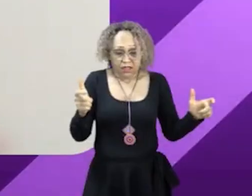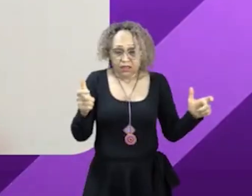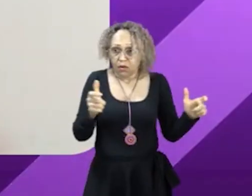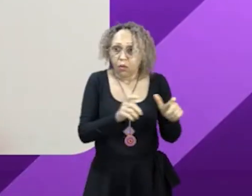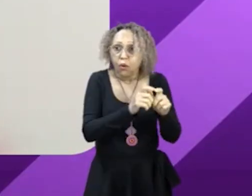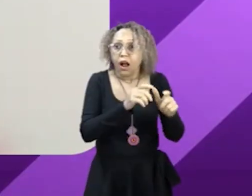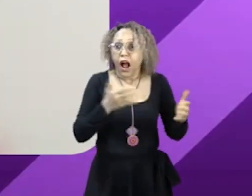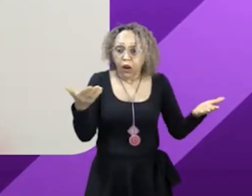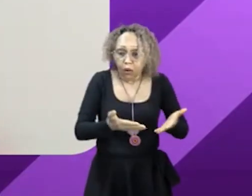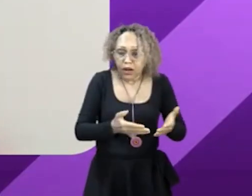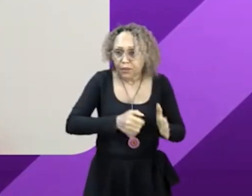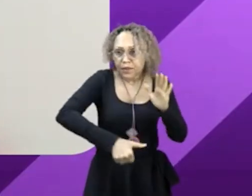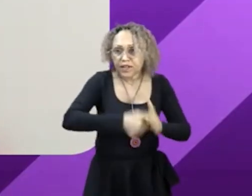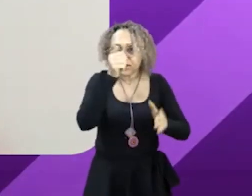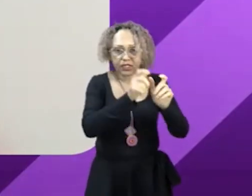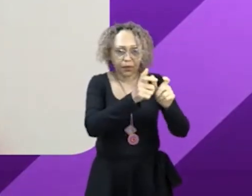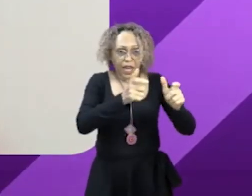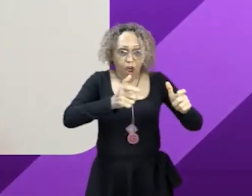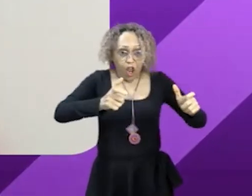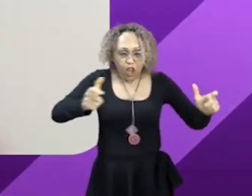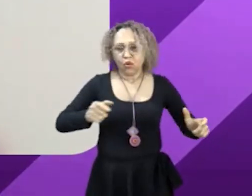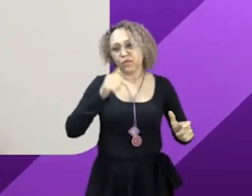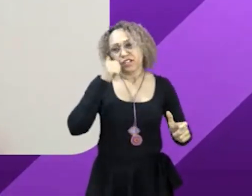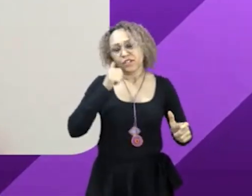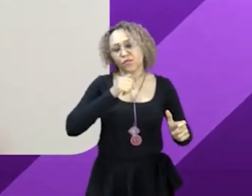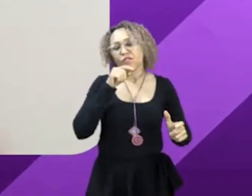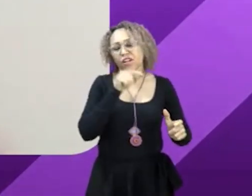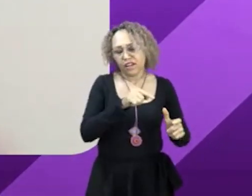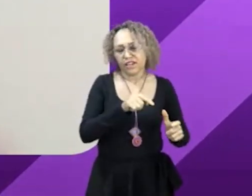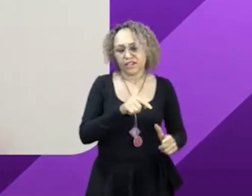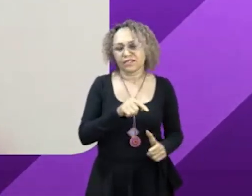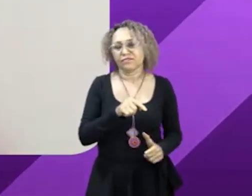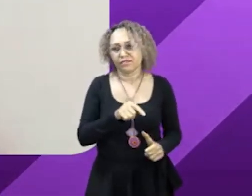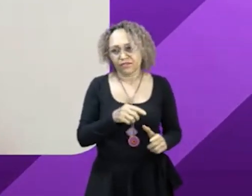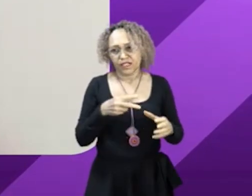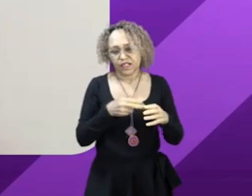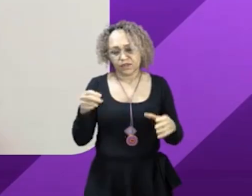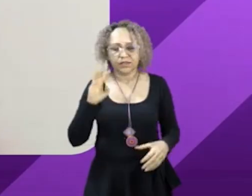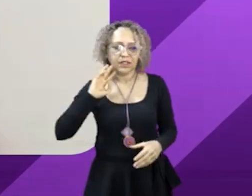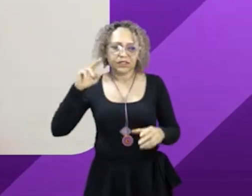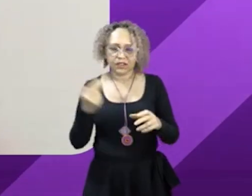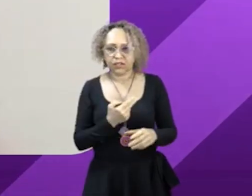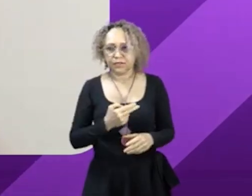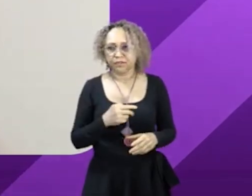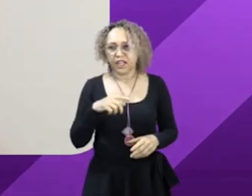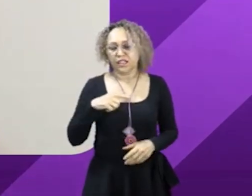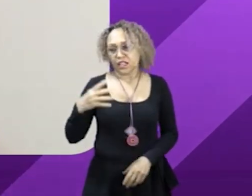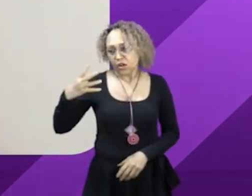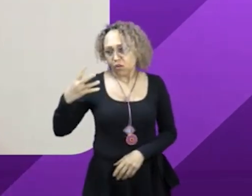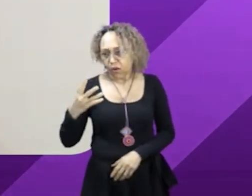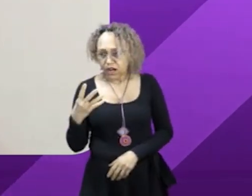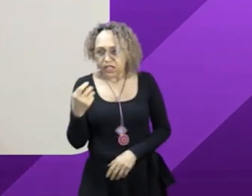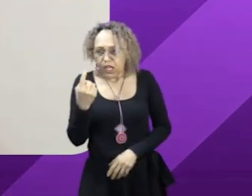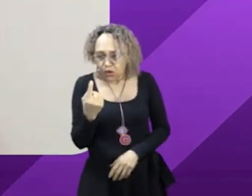Câmara Municipal de Belo Horizonte. Somos 12 vereadoras, num conjunto de 41. A gente vê também essa diversidade,